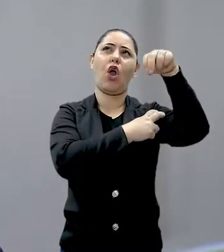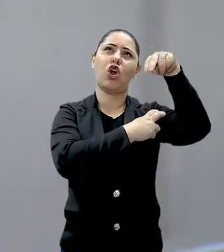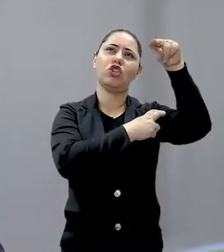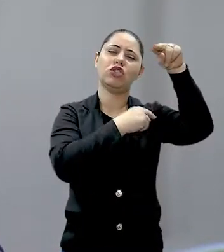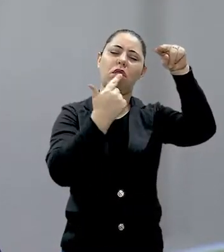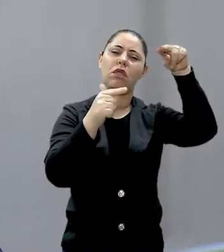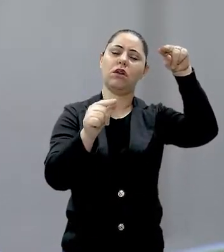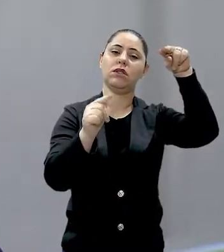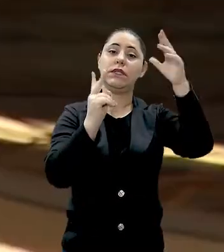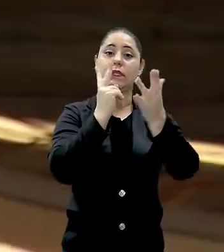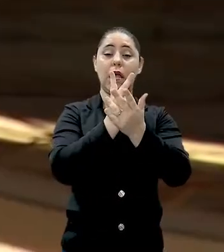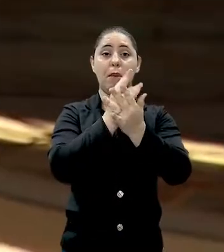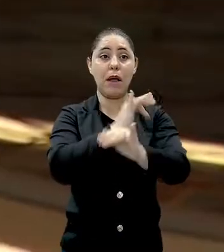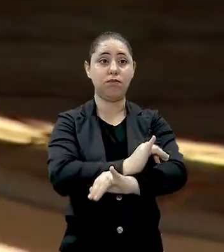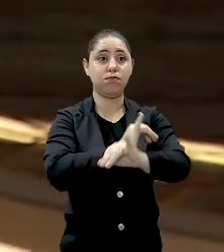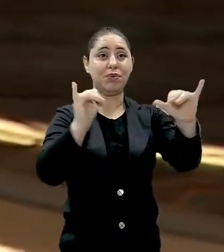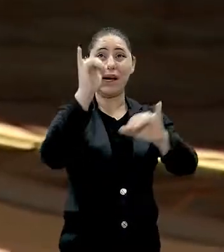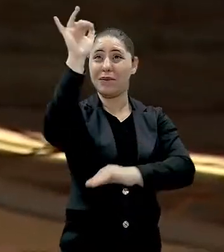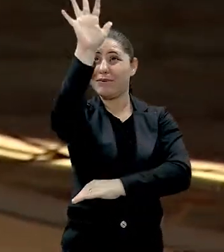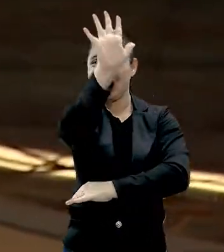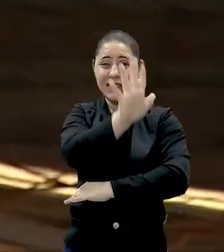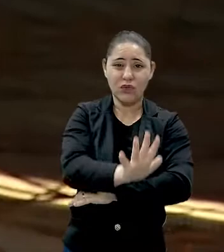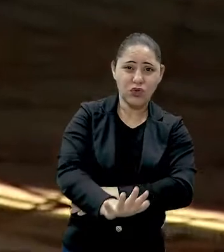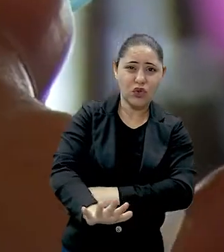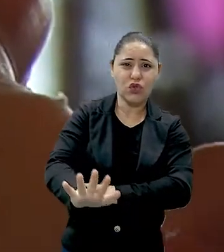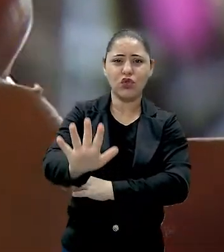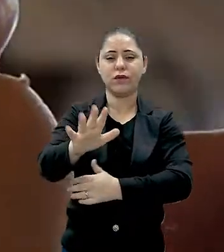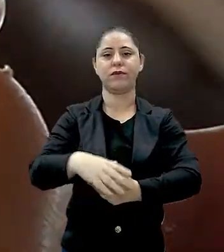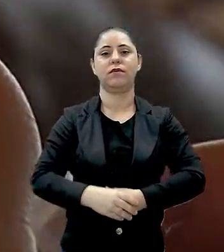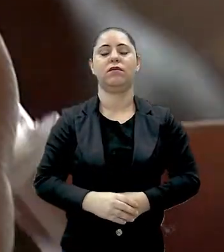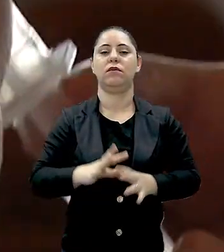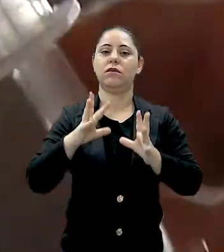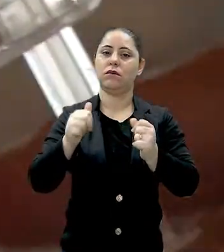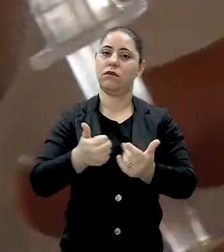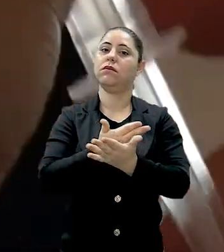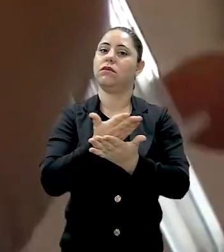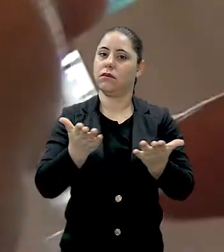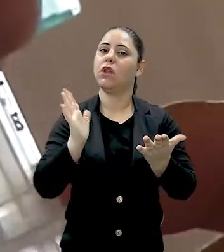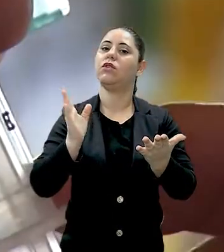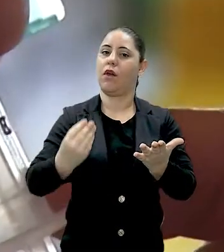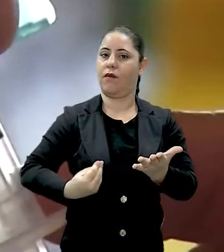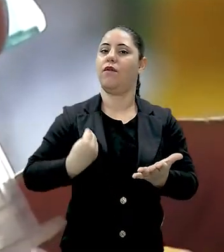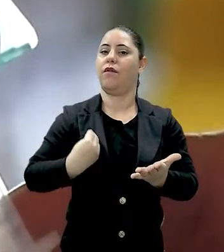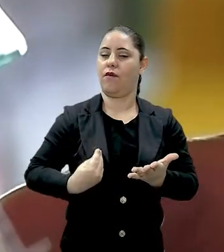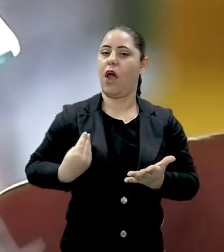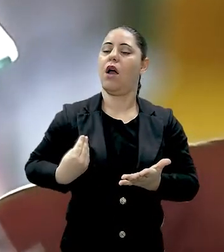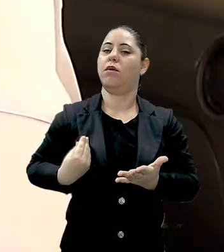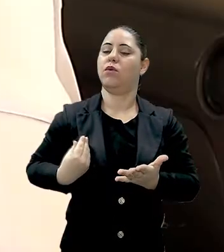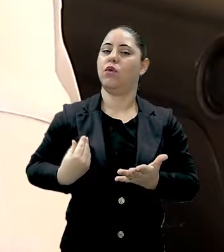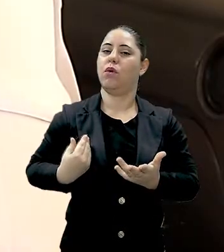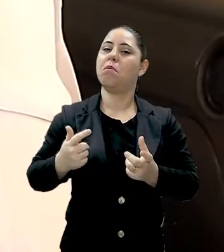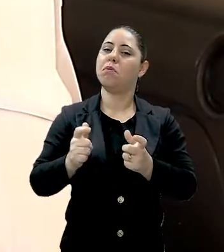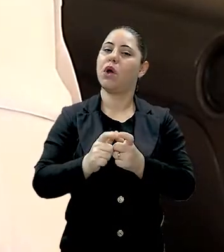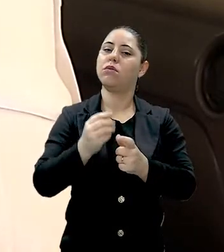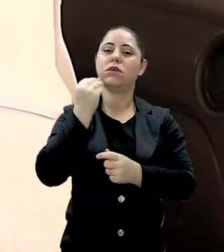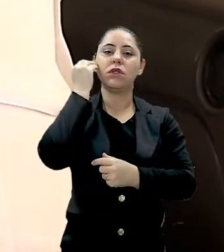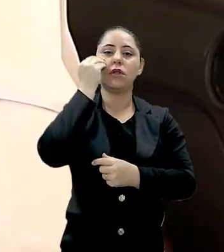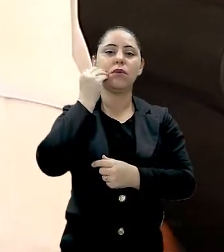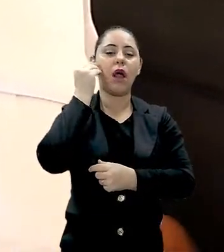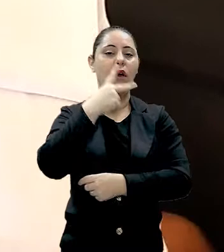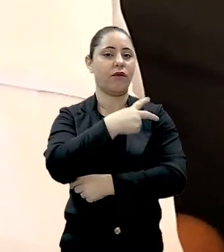não imuniza. Não, você sempre viu campanhas nacionais. Todos nós aqui já vivemos o suficiente para